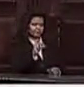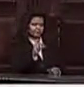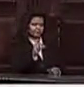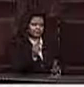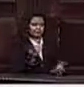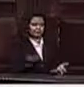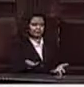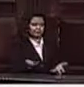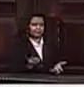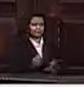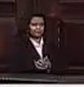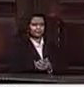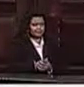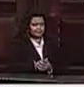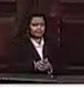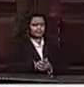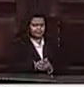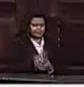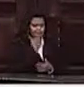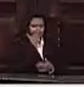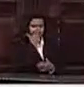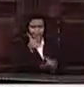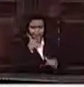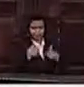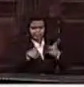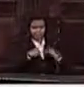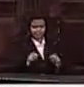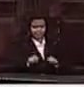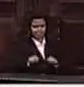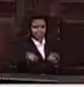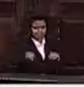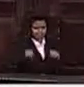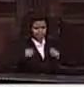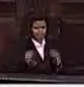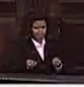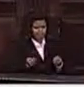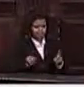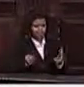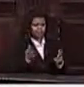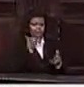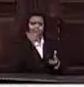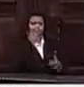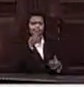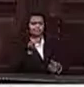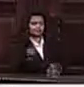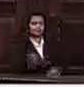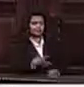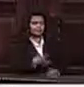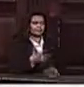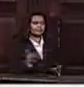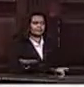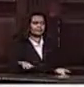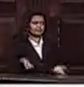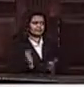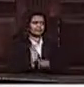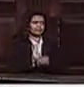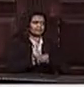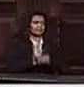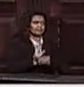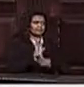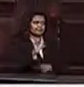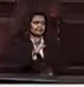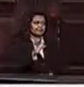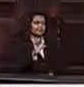fuzil apreendido. Me lembra aqui o meu ex-chefe, porque ele foi meu chefe de polícia, o sempre atento deputado